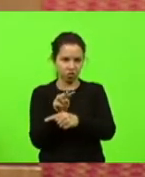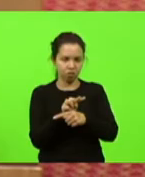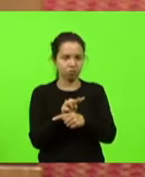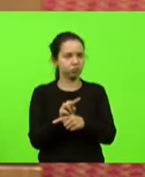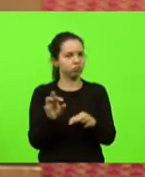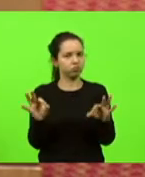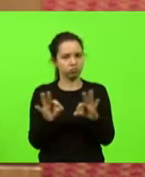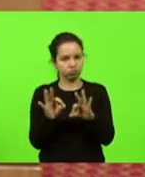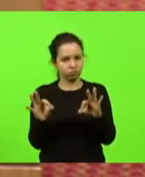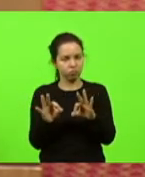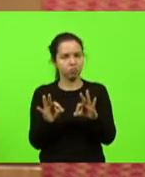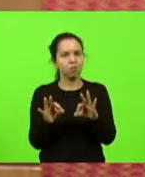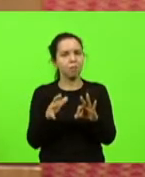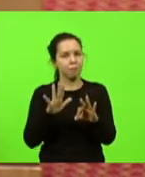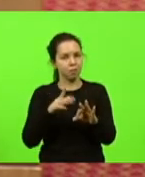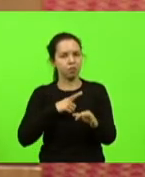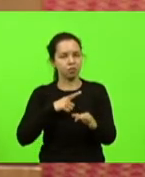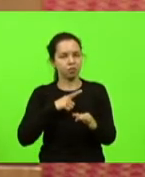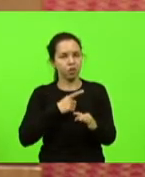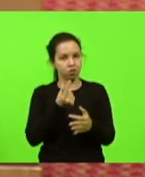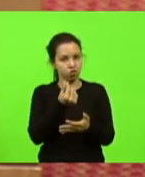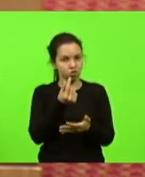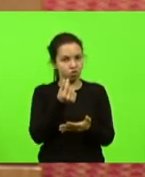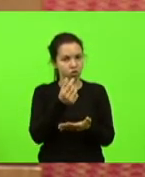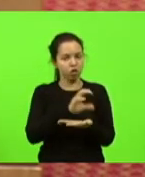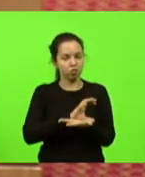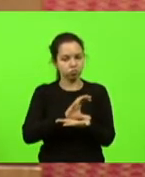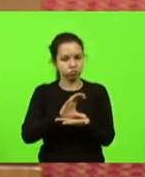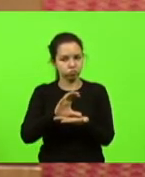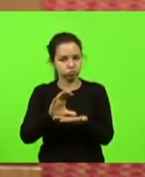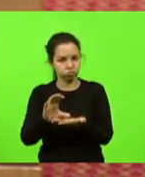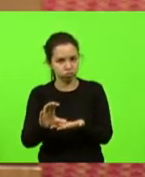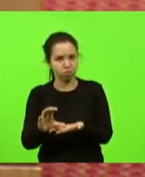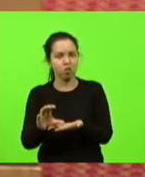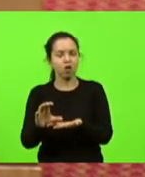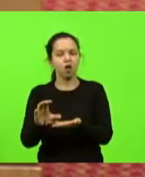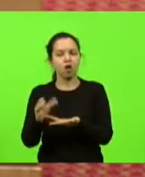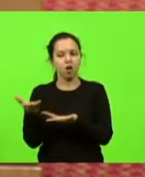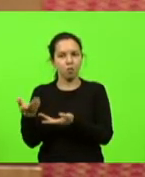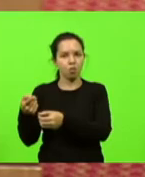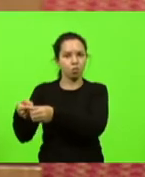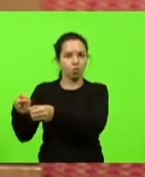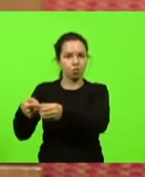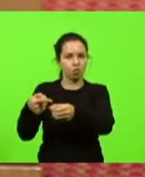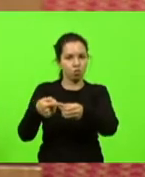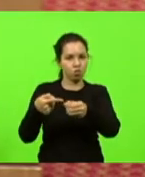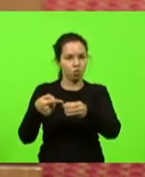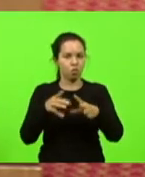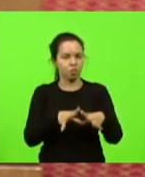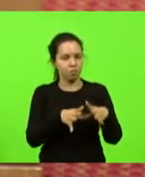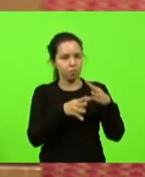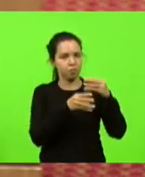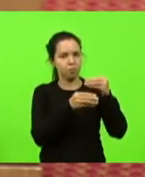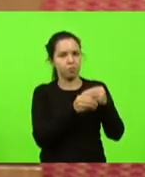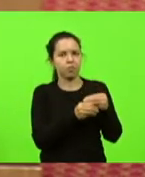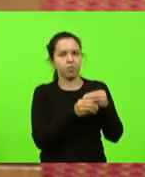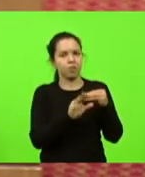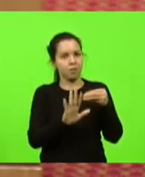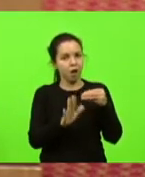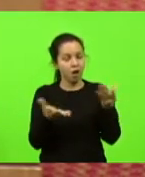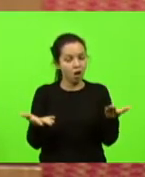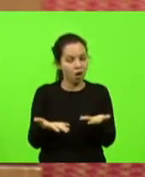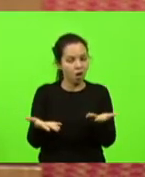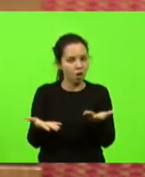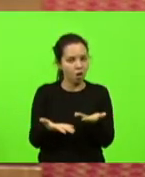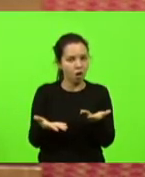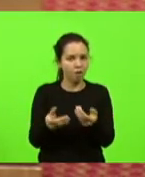foram previstos para municípios em emenda e que agora, se for fazer, não faz